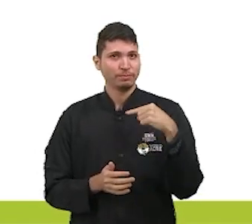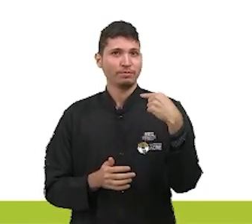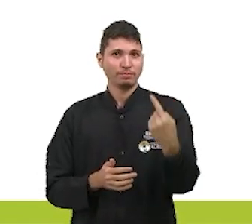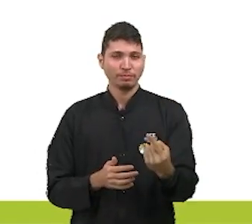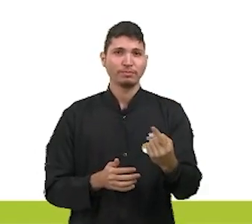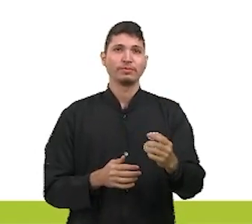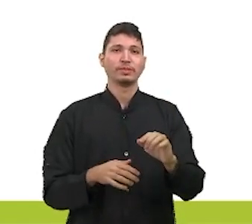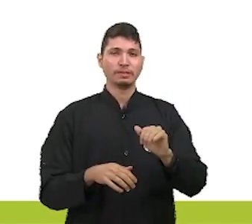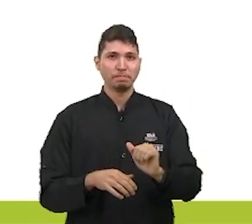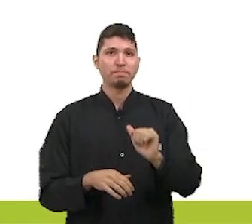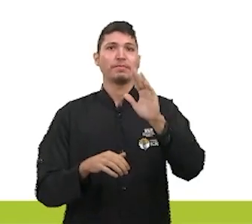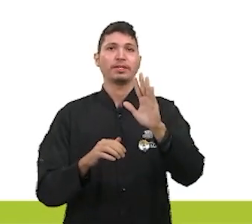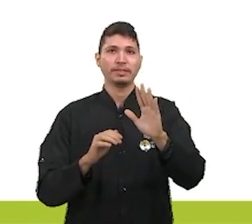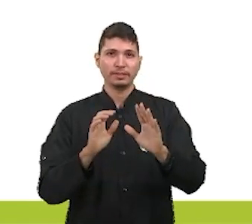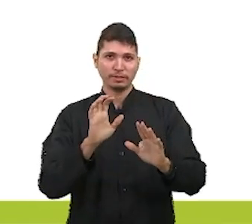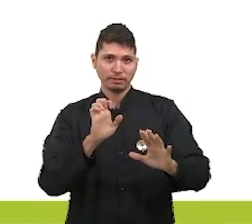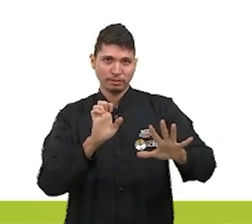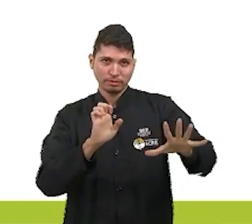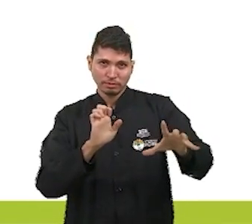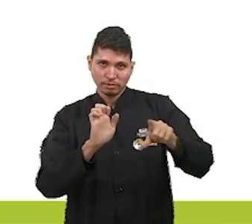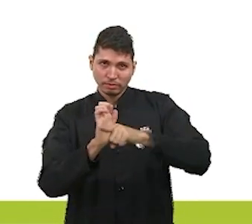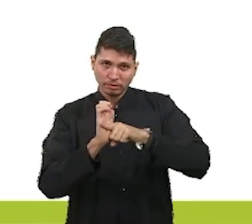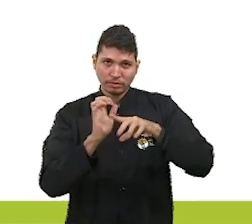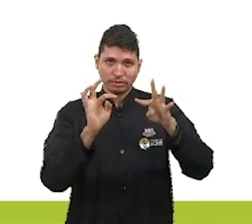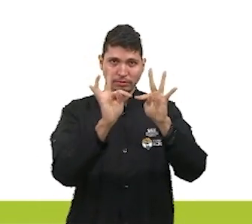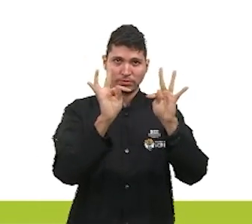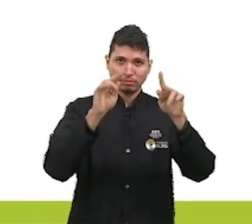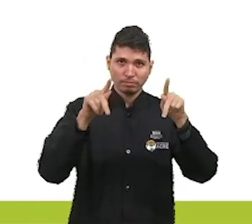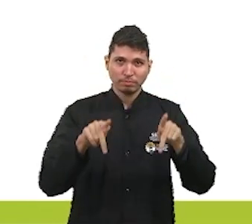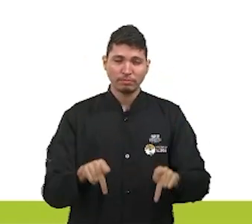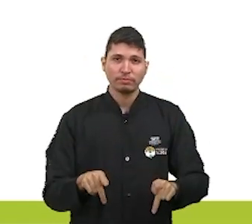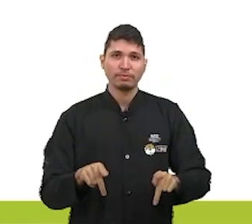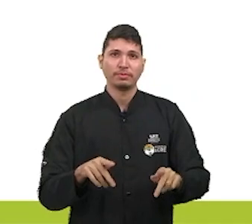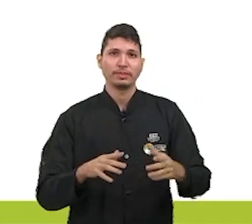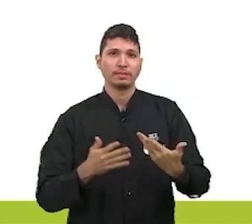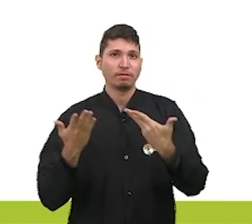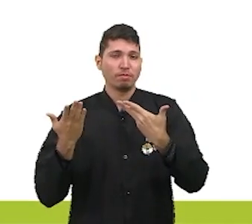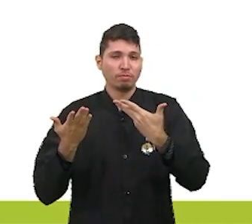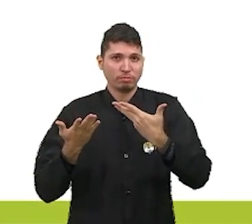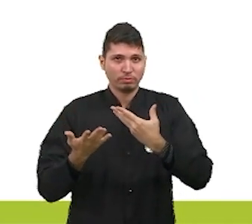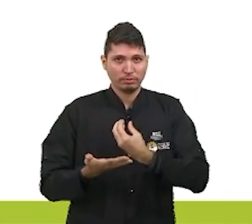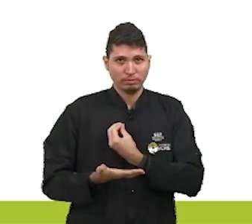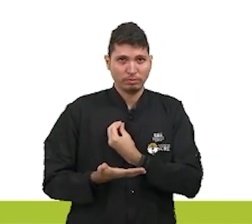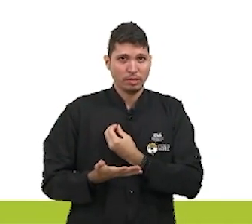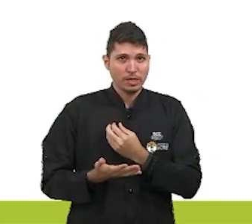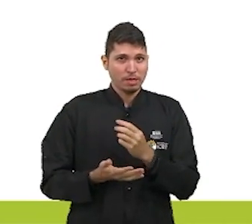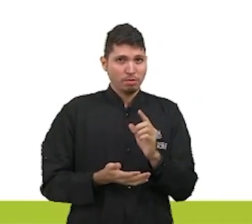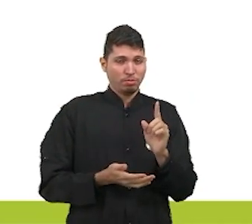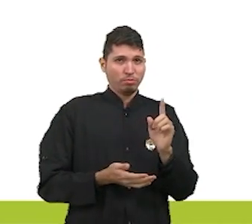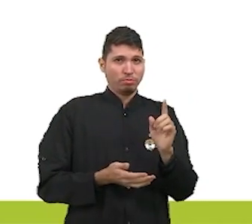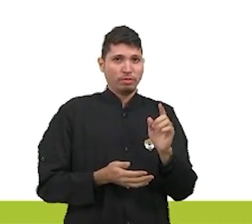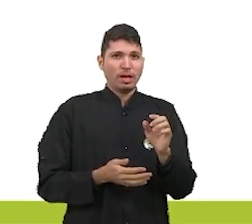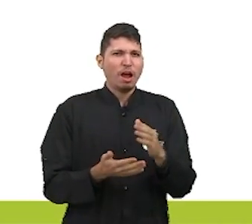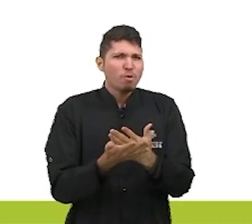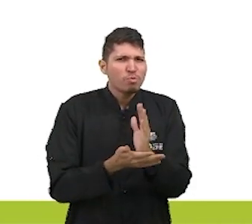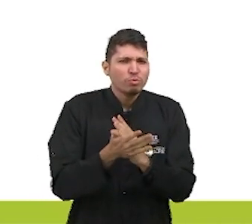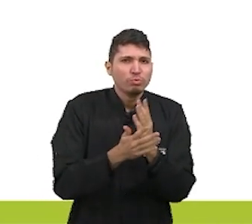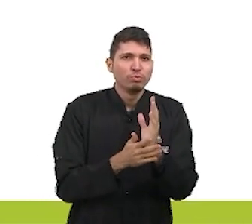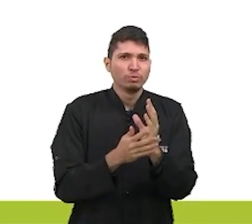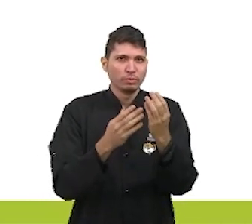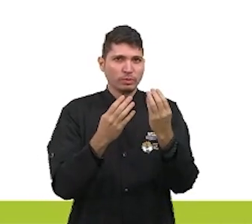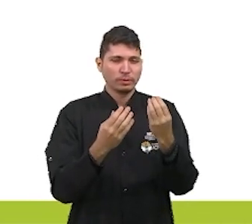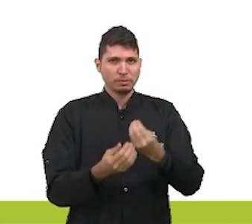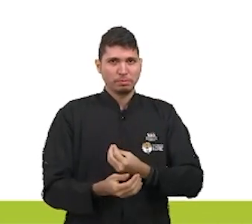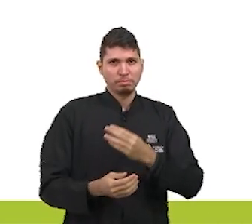mais eletronegativos da tabela. É claro que aqui presente não estão todos, somente alguns, né,